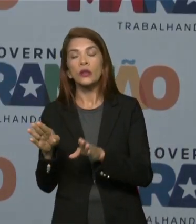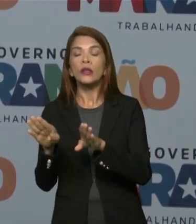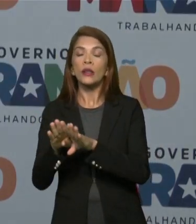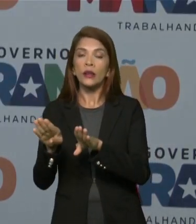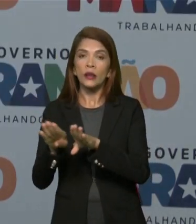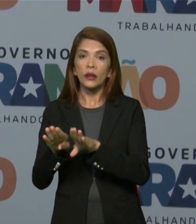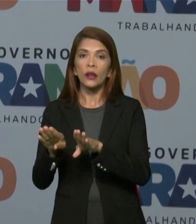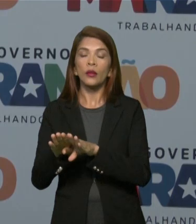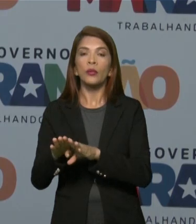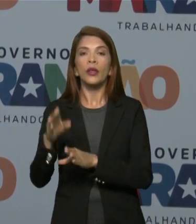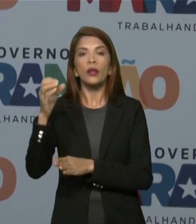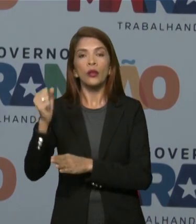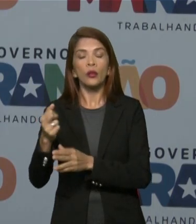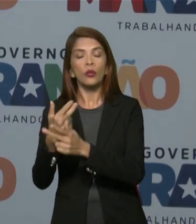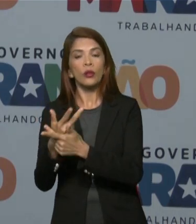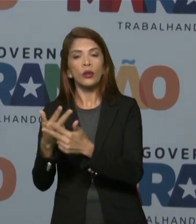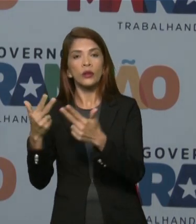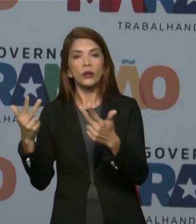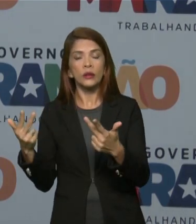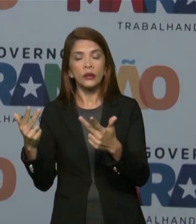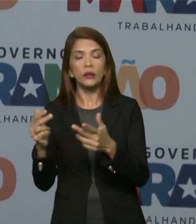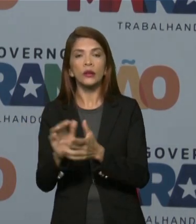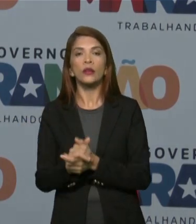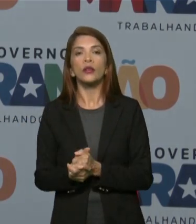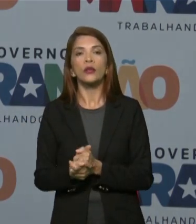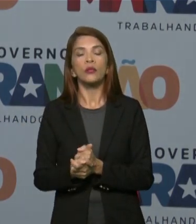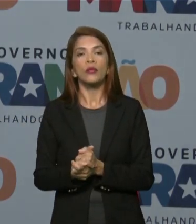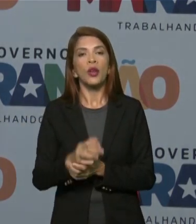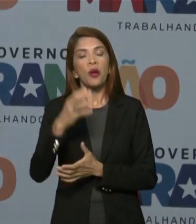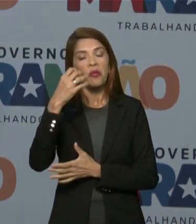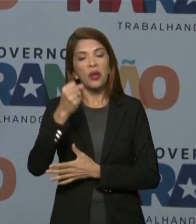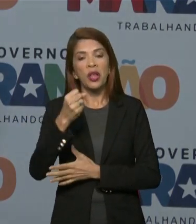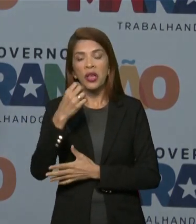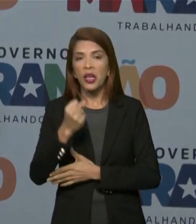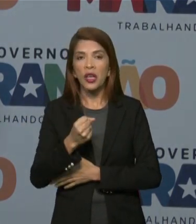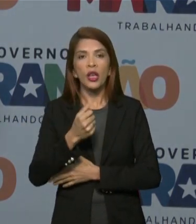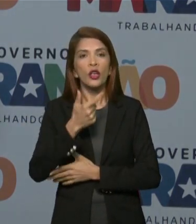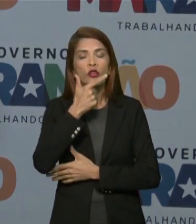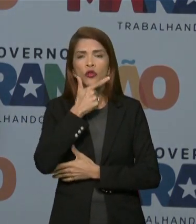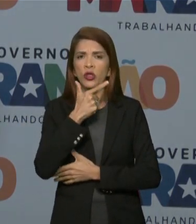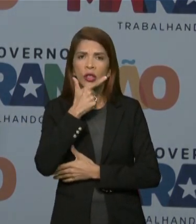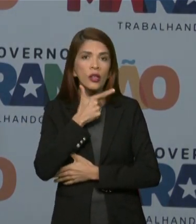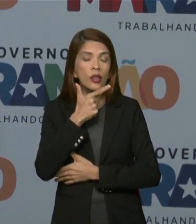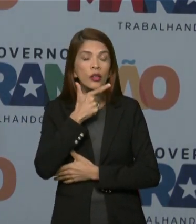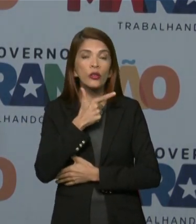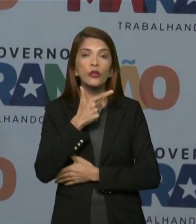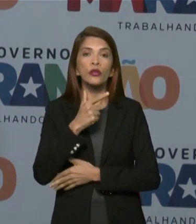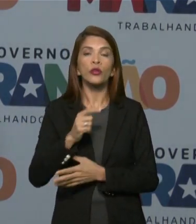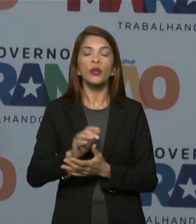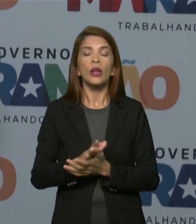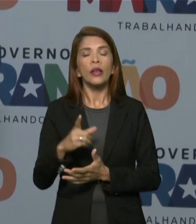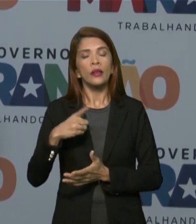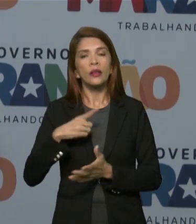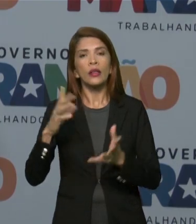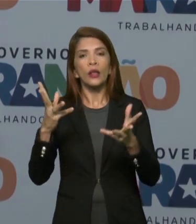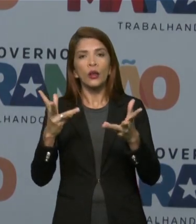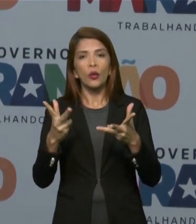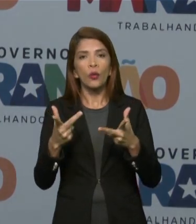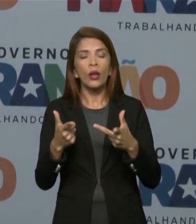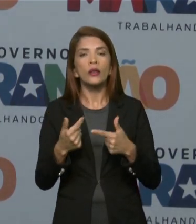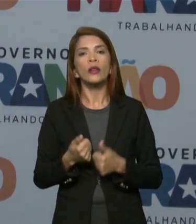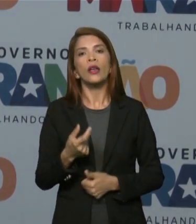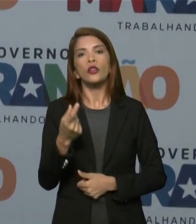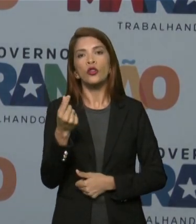o laticínio, que vai produzir o leite, o queijo, certo? De uma maneira com qualidade e, acima de tudo, com preço